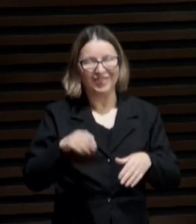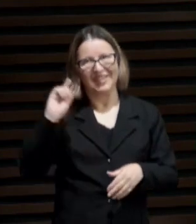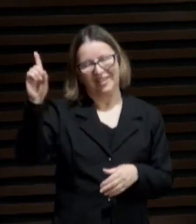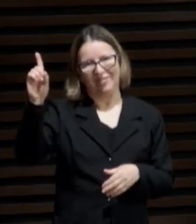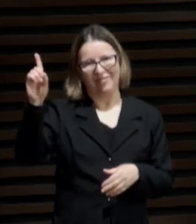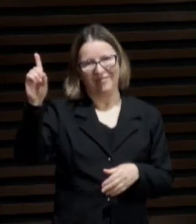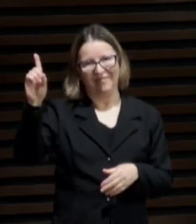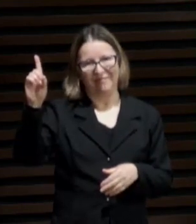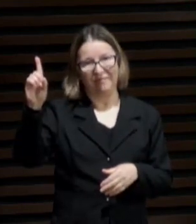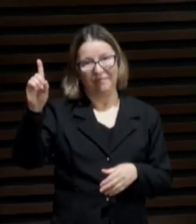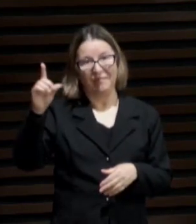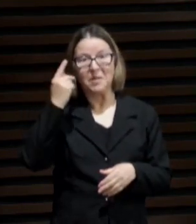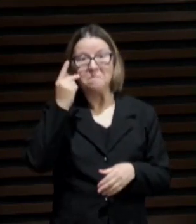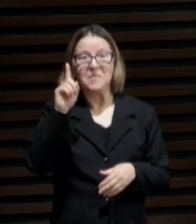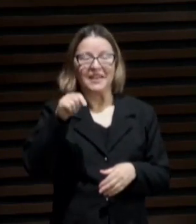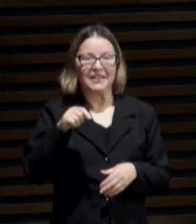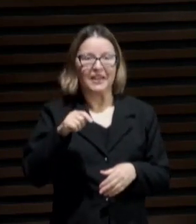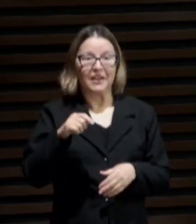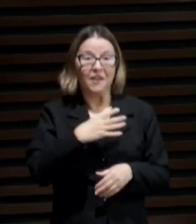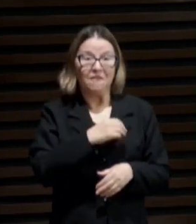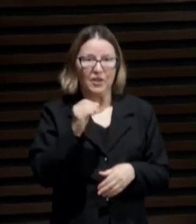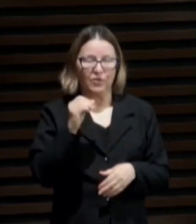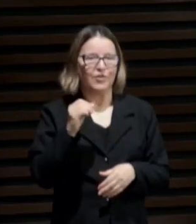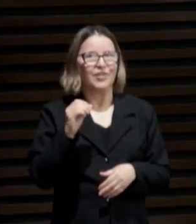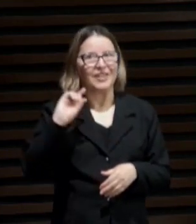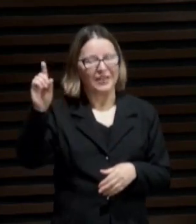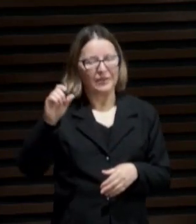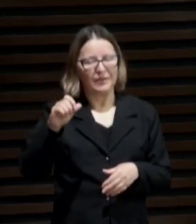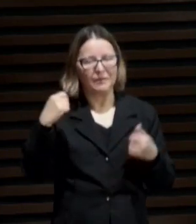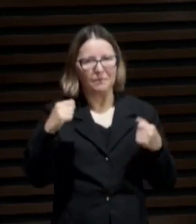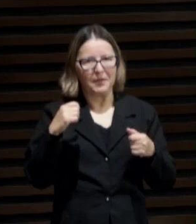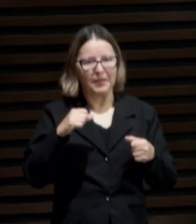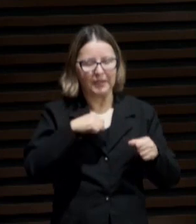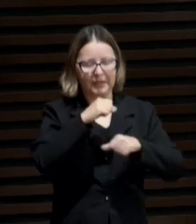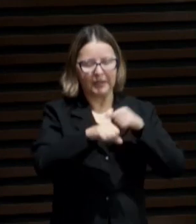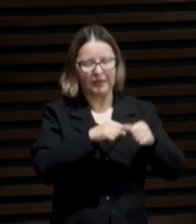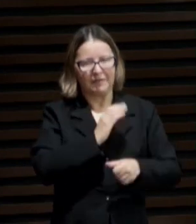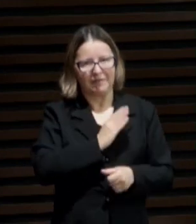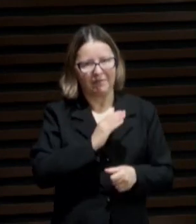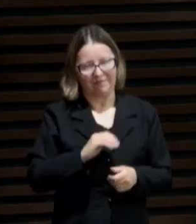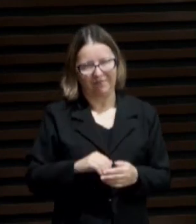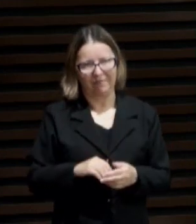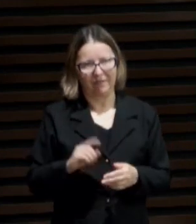divinas. Para ser filho de Deus, precisa passar pela regeneração. Não por batismo em água, não.